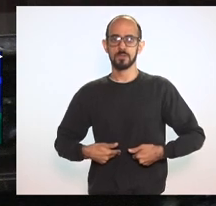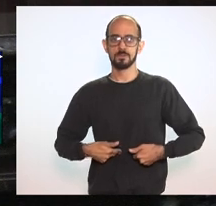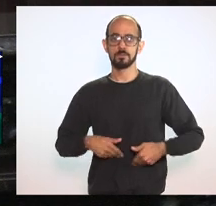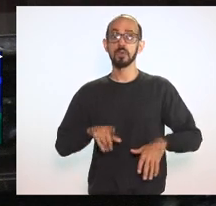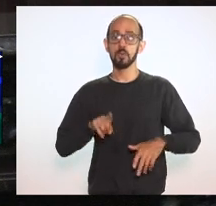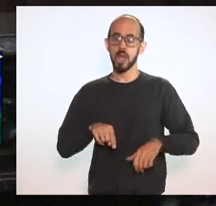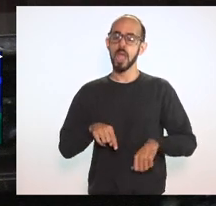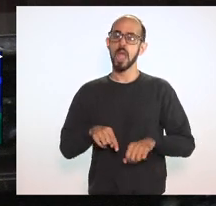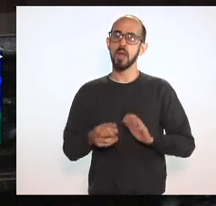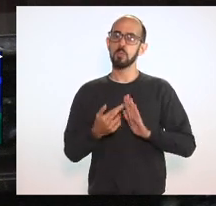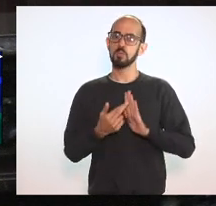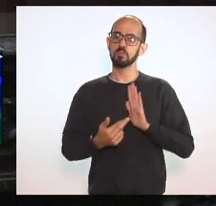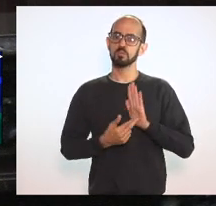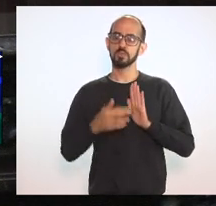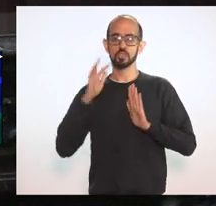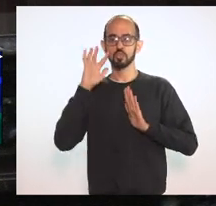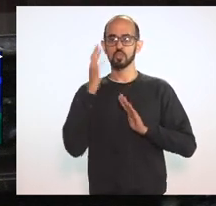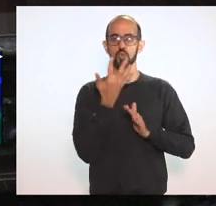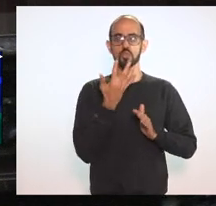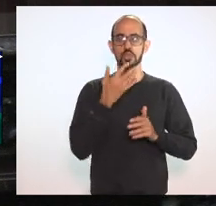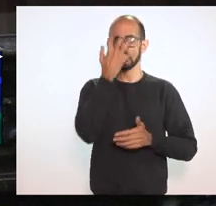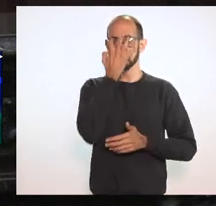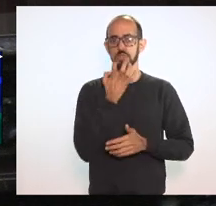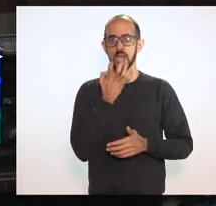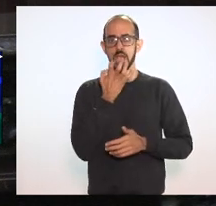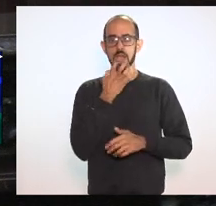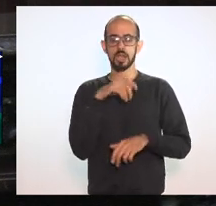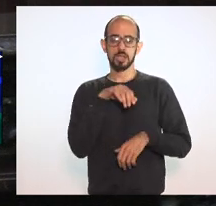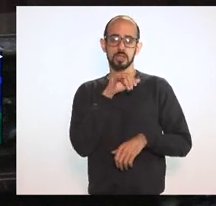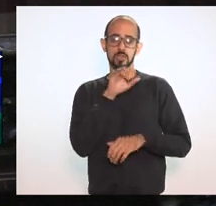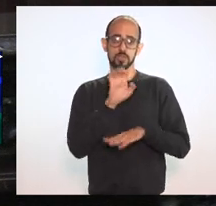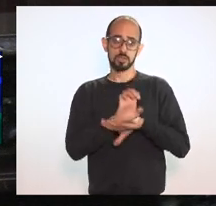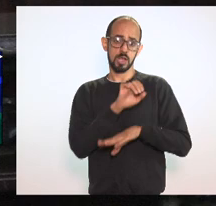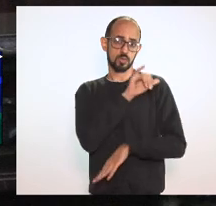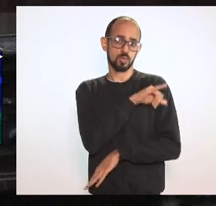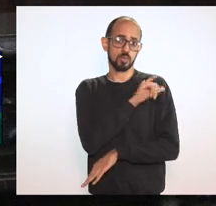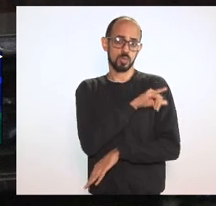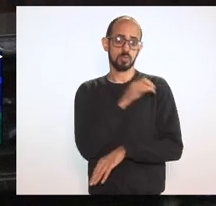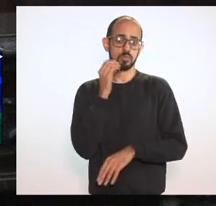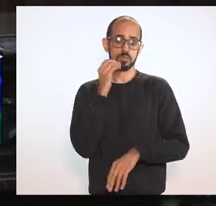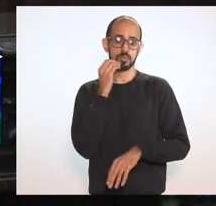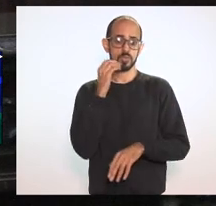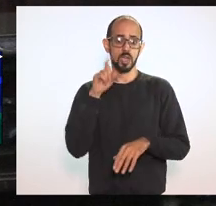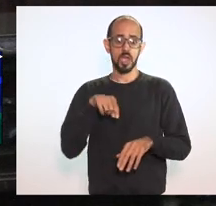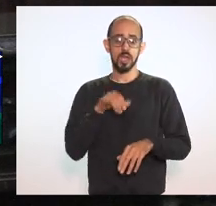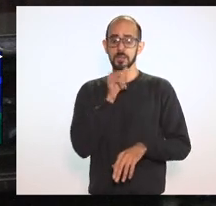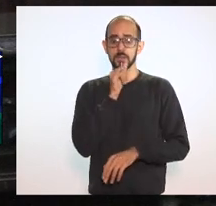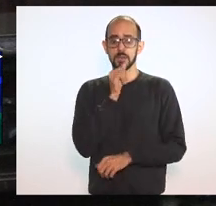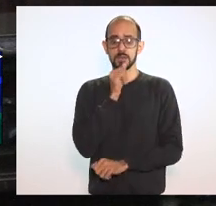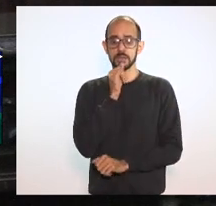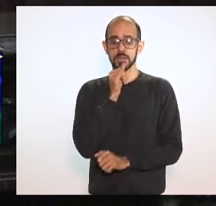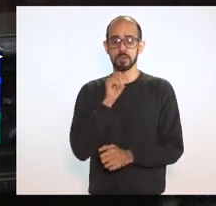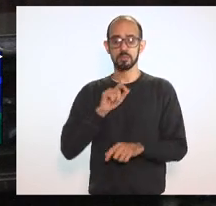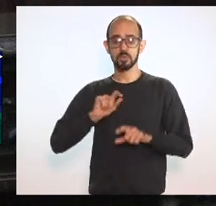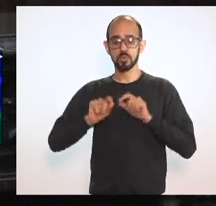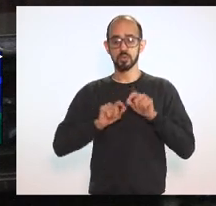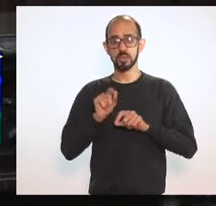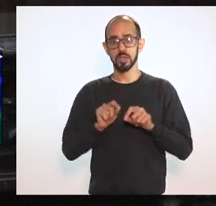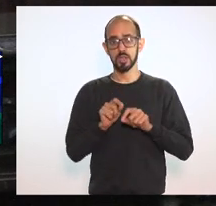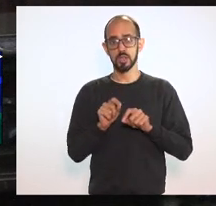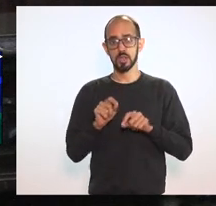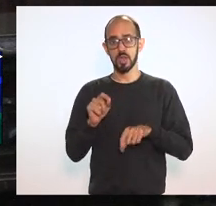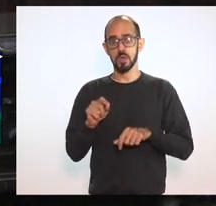que o governador do Estado do Rio de Janeiro poderia ter tomar e é por exemplo a